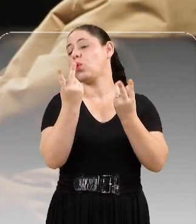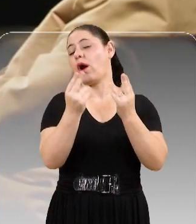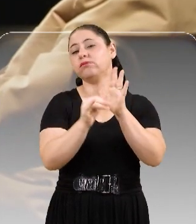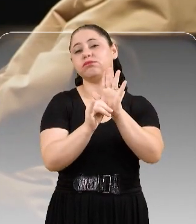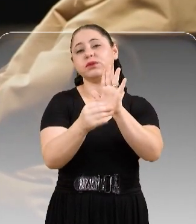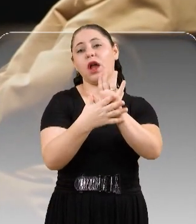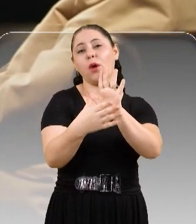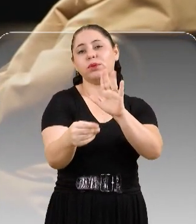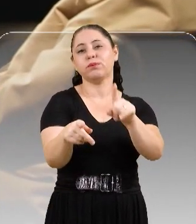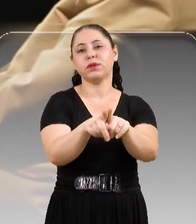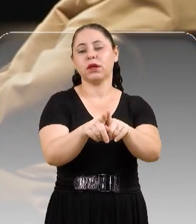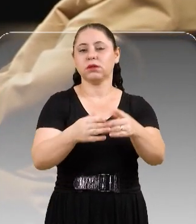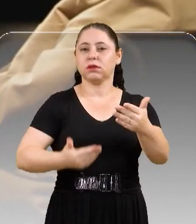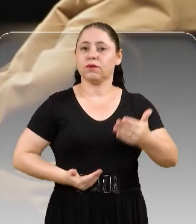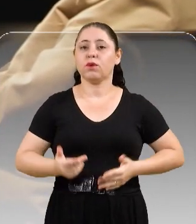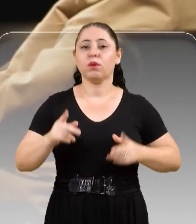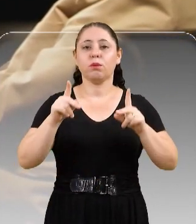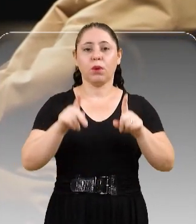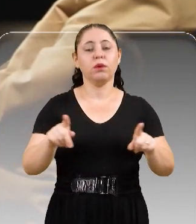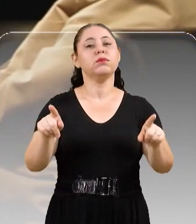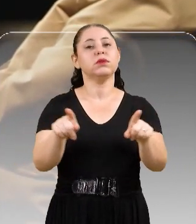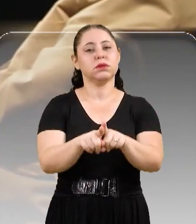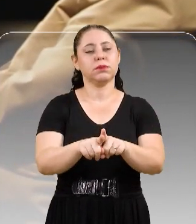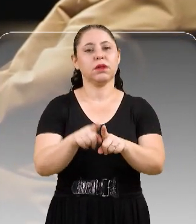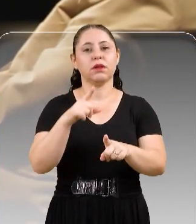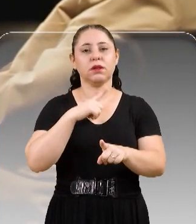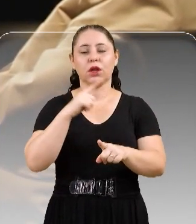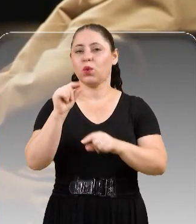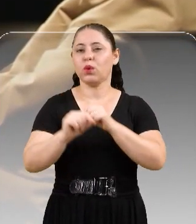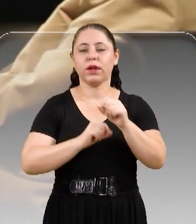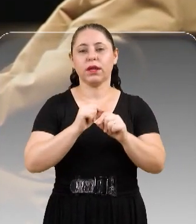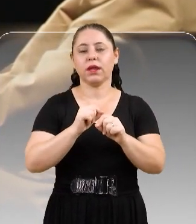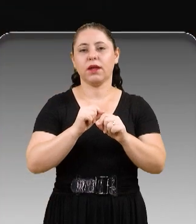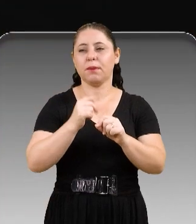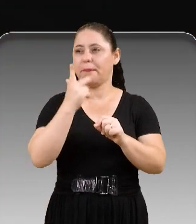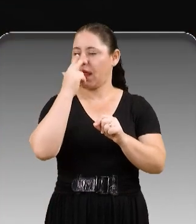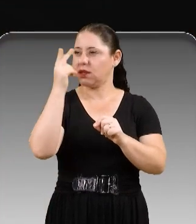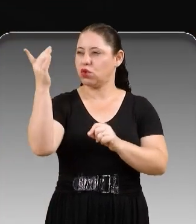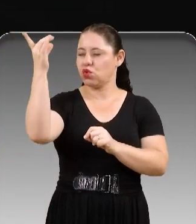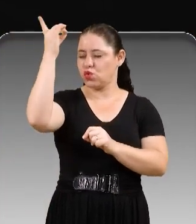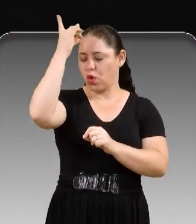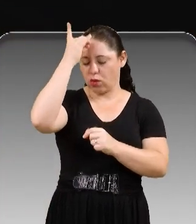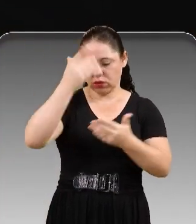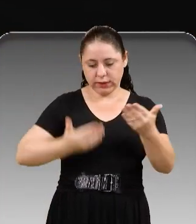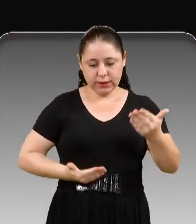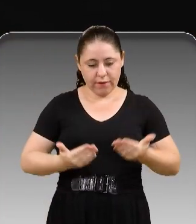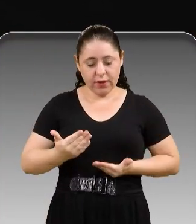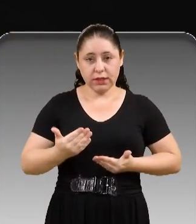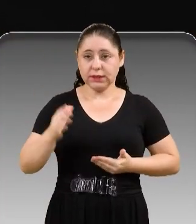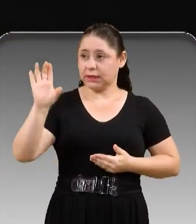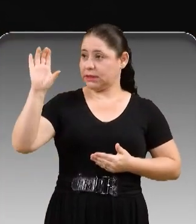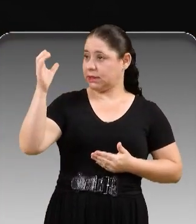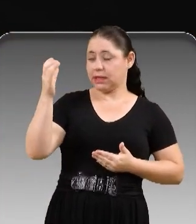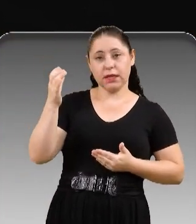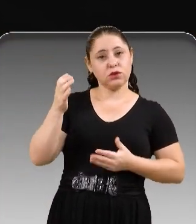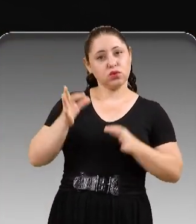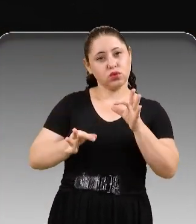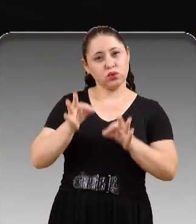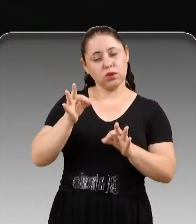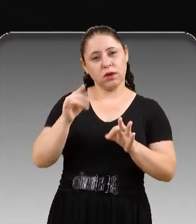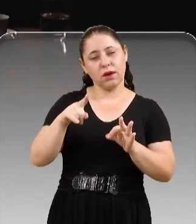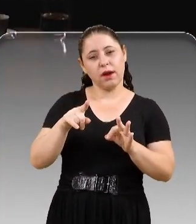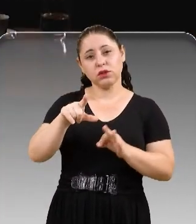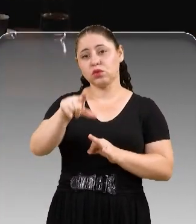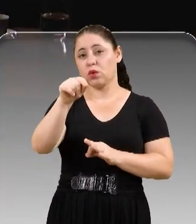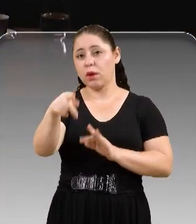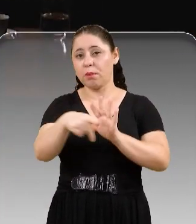servidor público, né? Afinal de contas, a gente tem a vocação para servir na ciência jurídica, nessa área que foi escolhida pelo